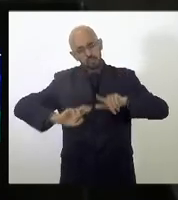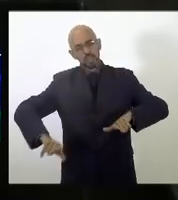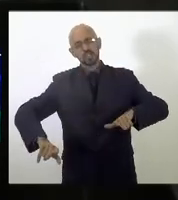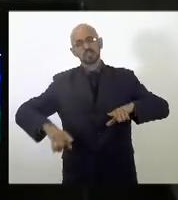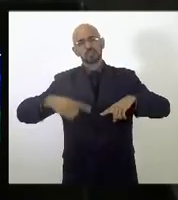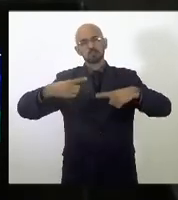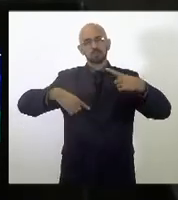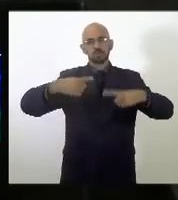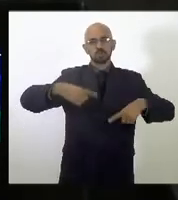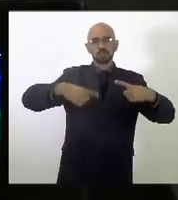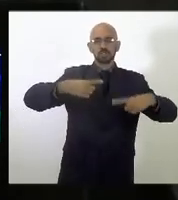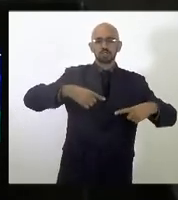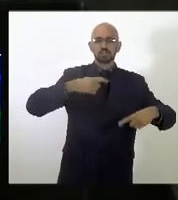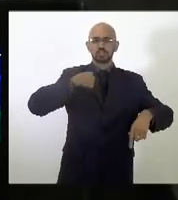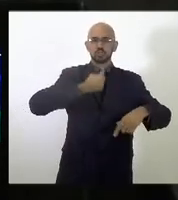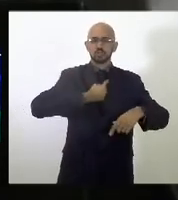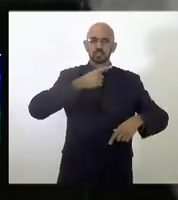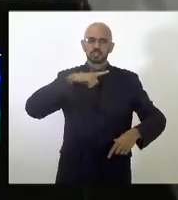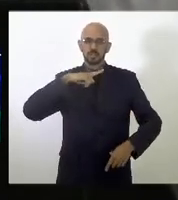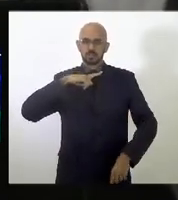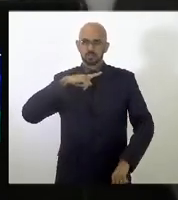políticas que temos,